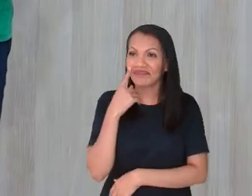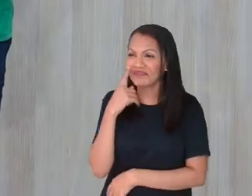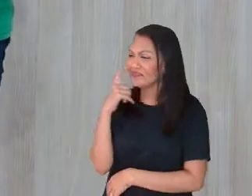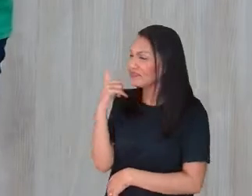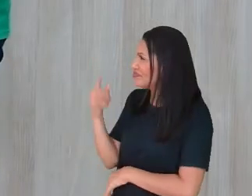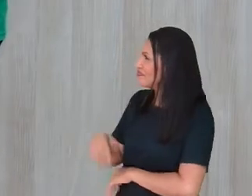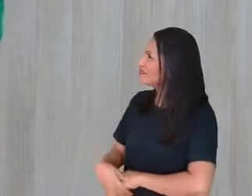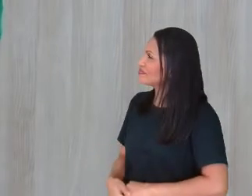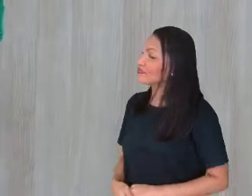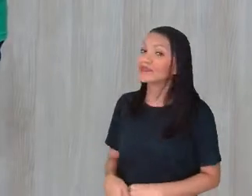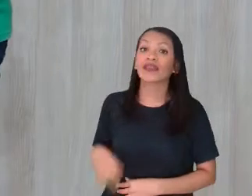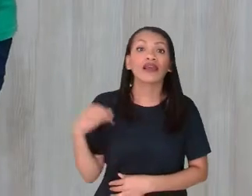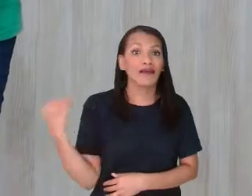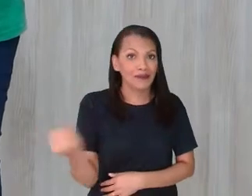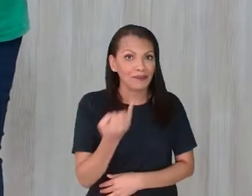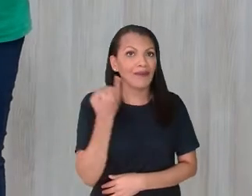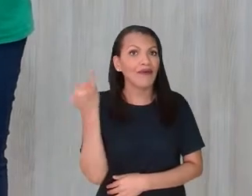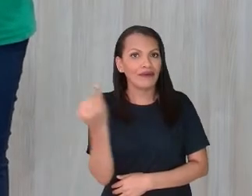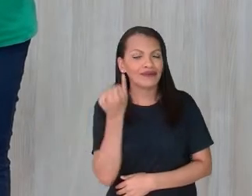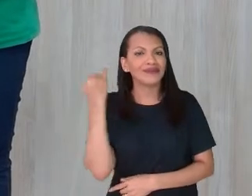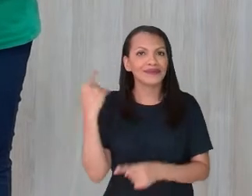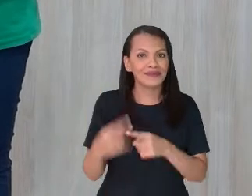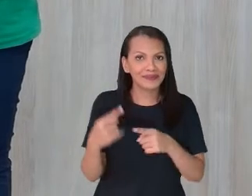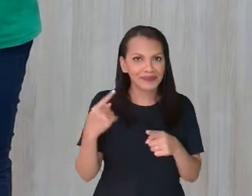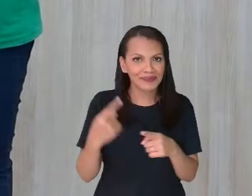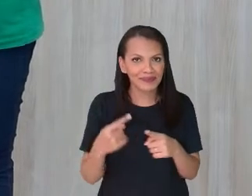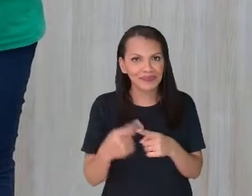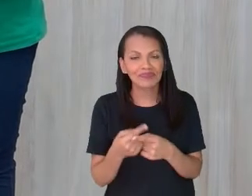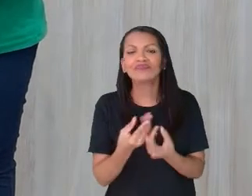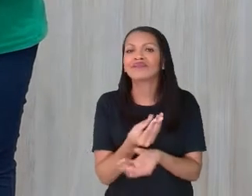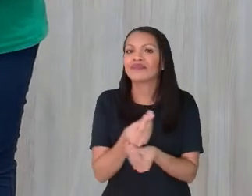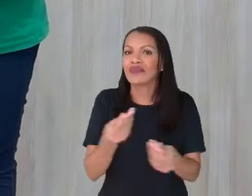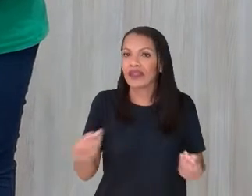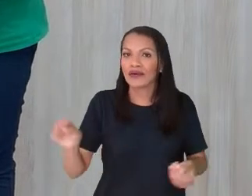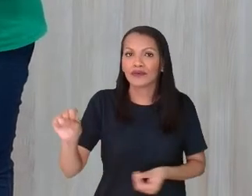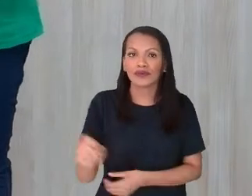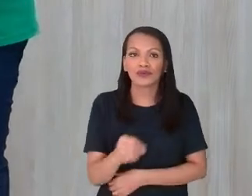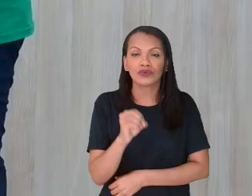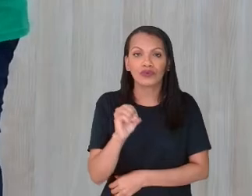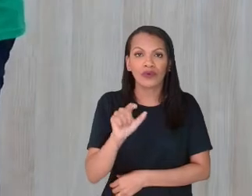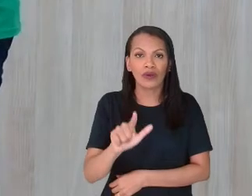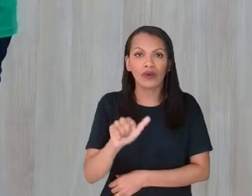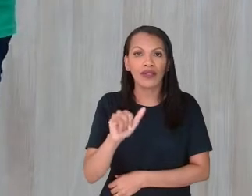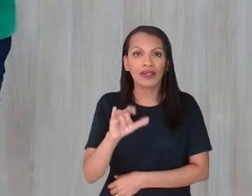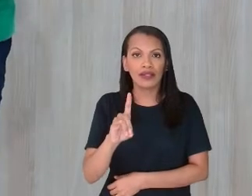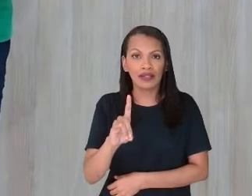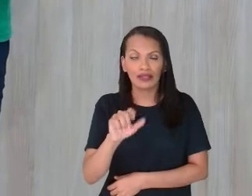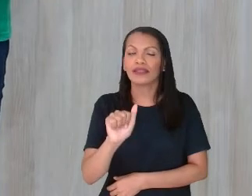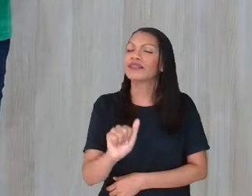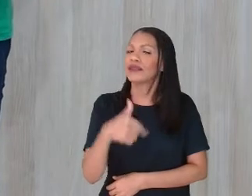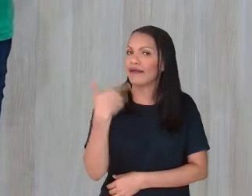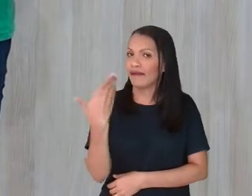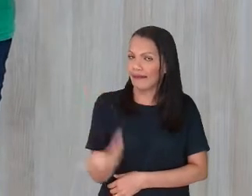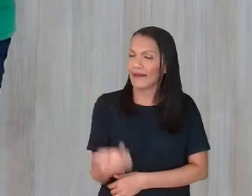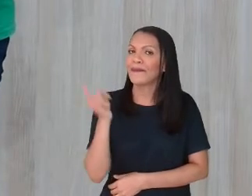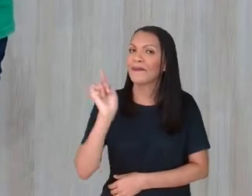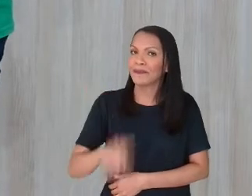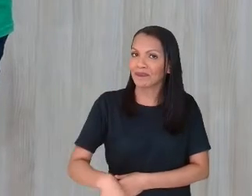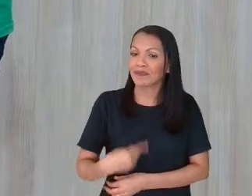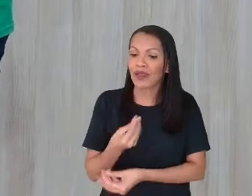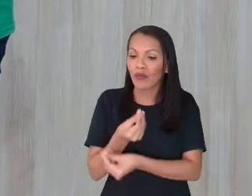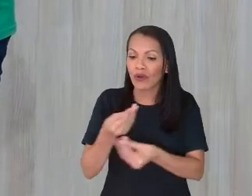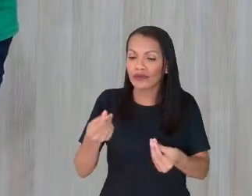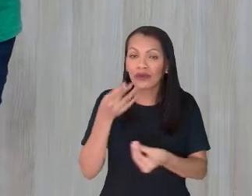trouxe para vocês é importante, porque a parte sólida é o que a gente está querendo aí, que nesse caso é a questão aí do